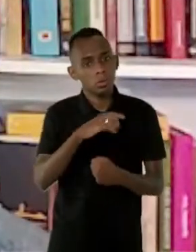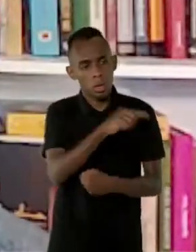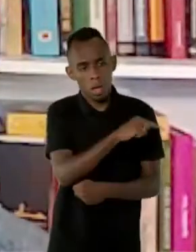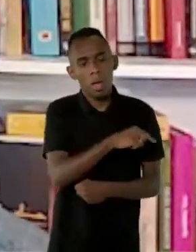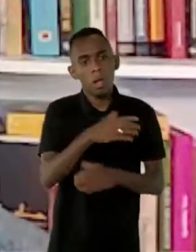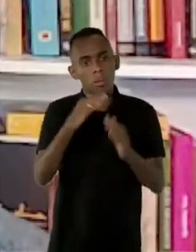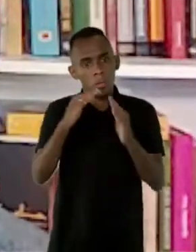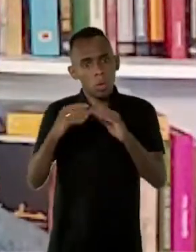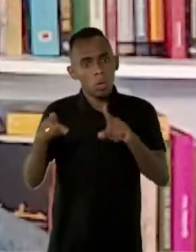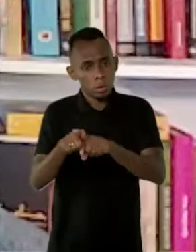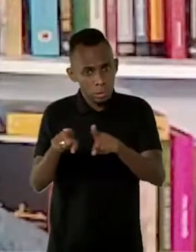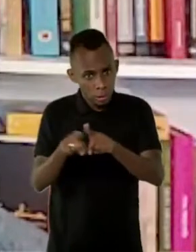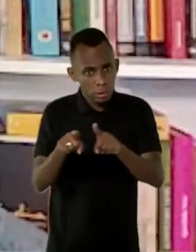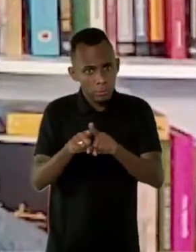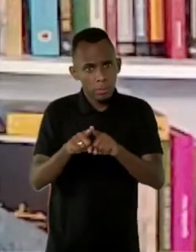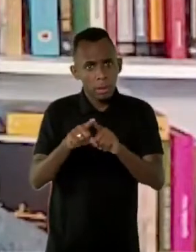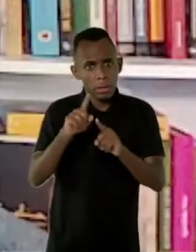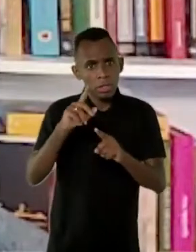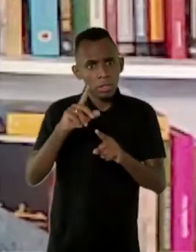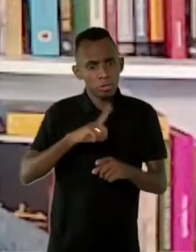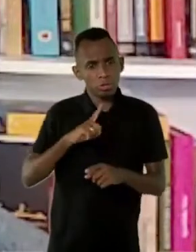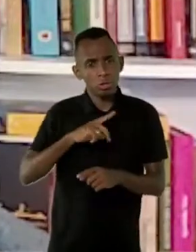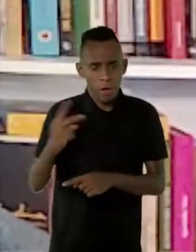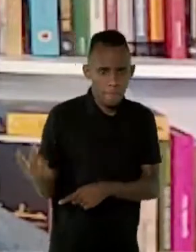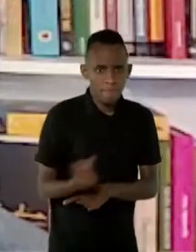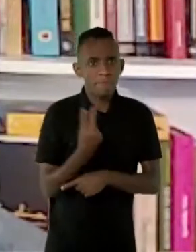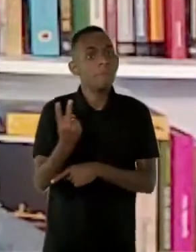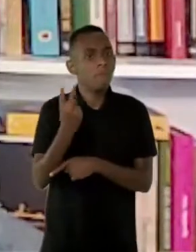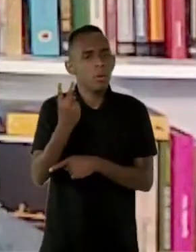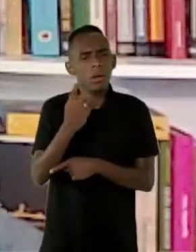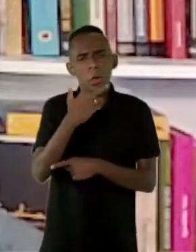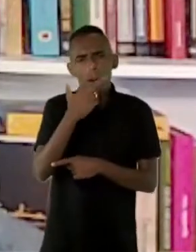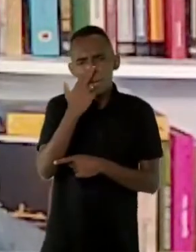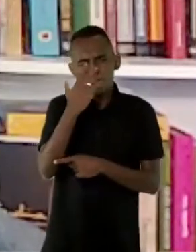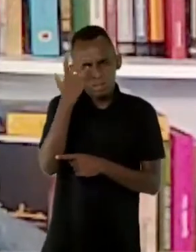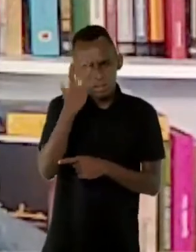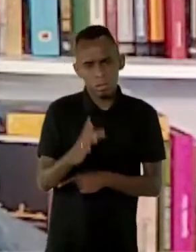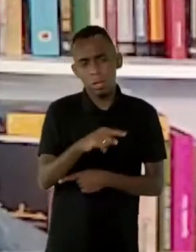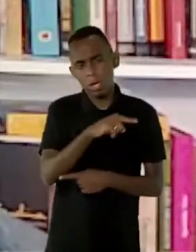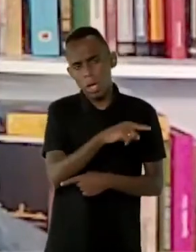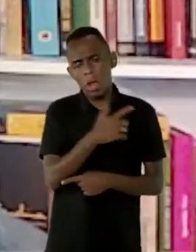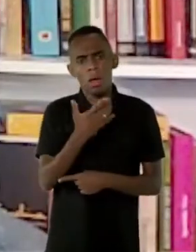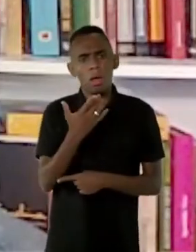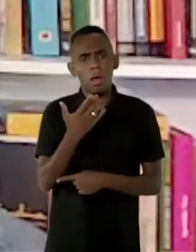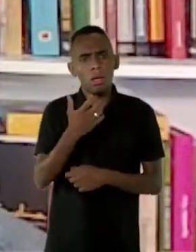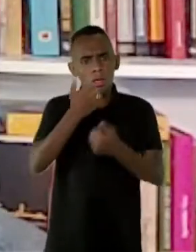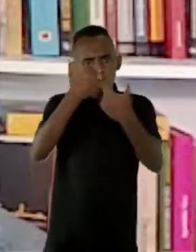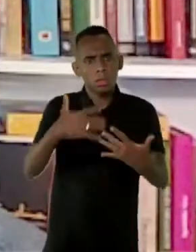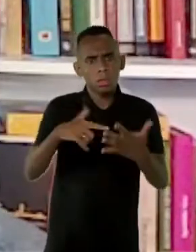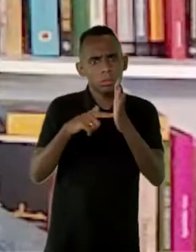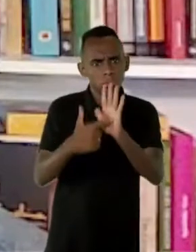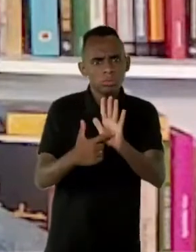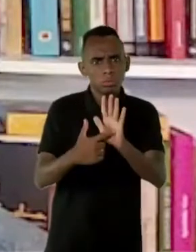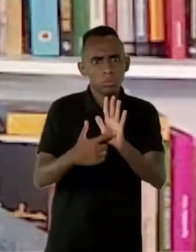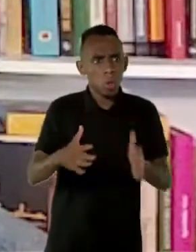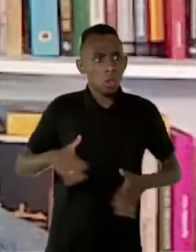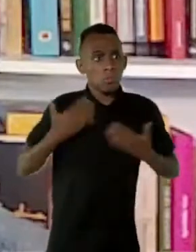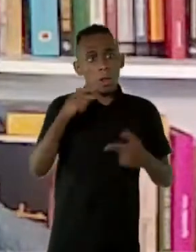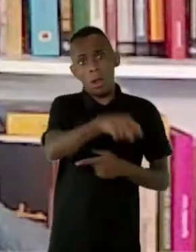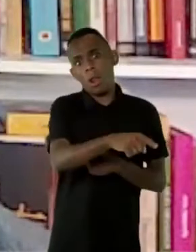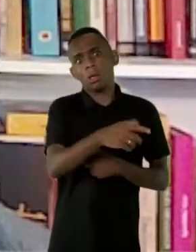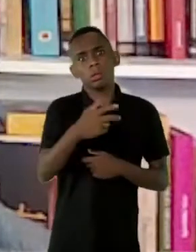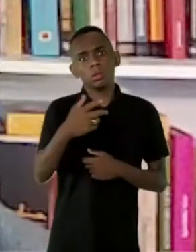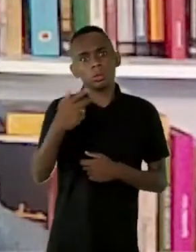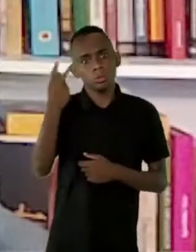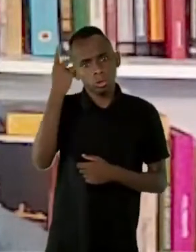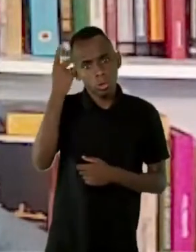cidades eram muito poderosas, muito prósperas, né? É até estranho quando a Carolina fala do espanto dela em São Paulo, né? Porque